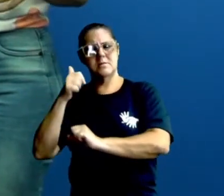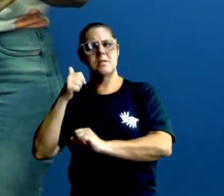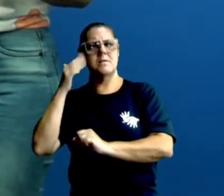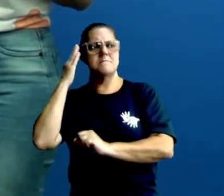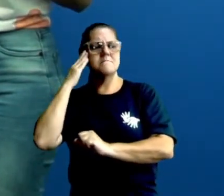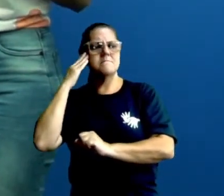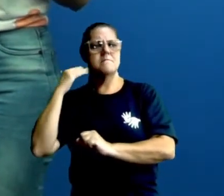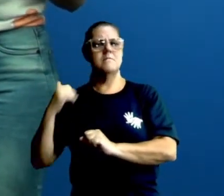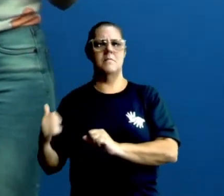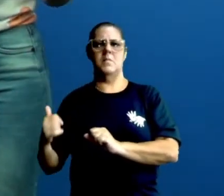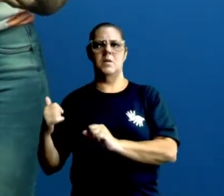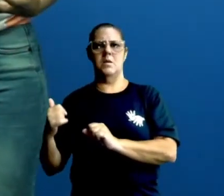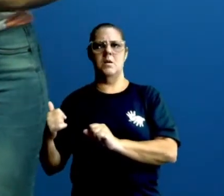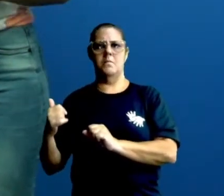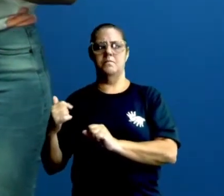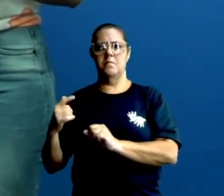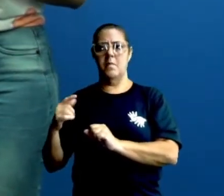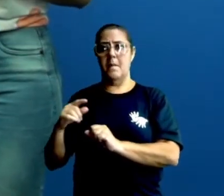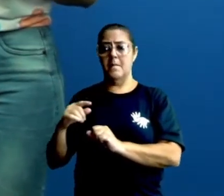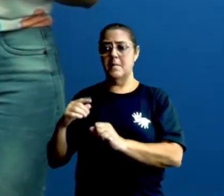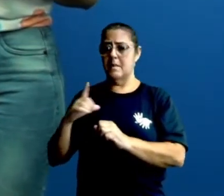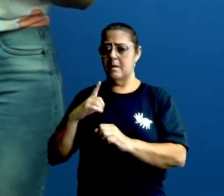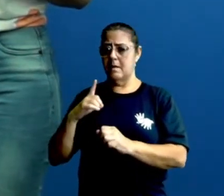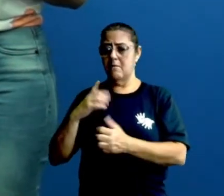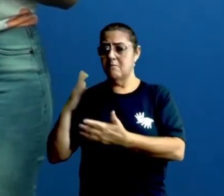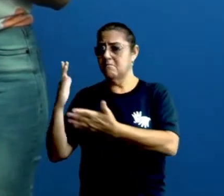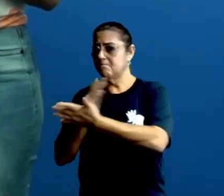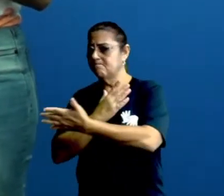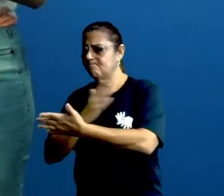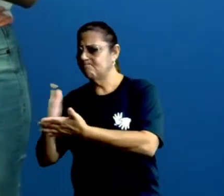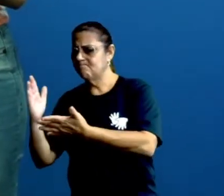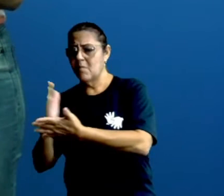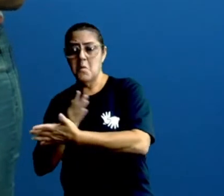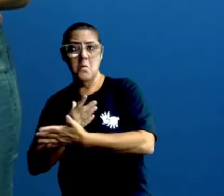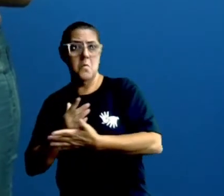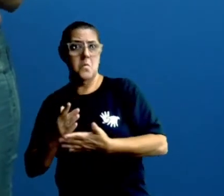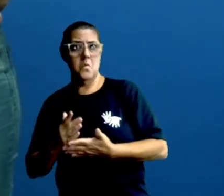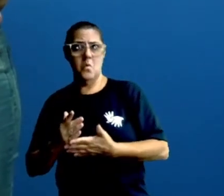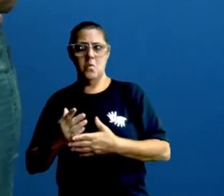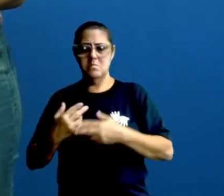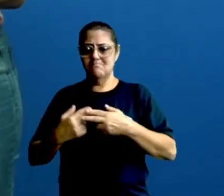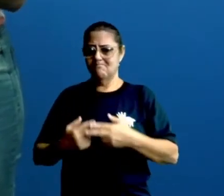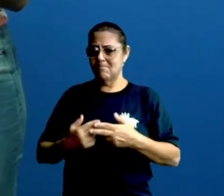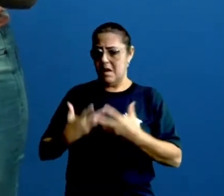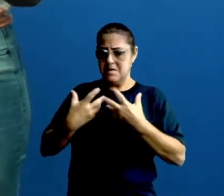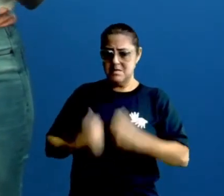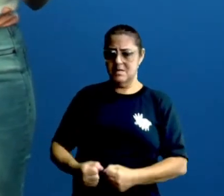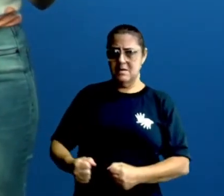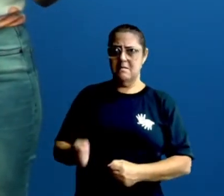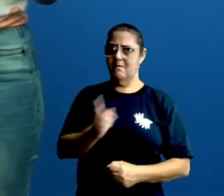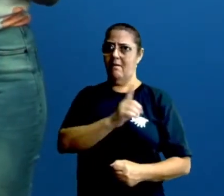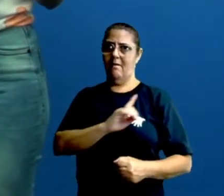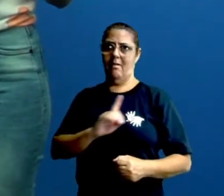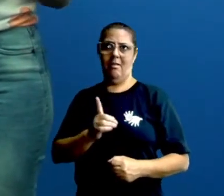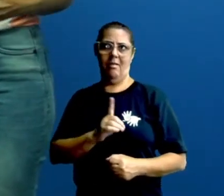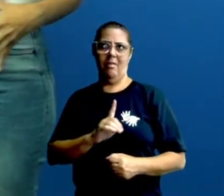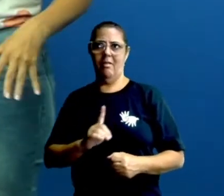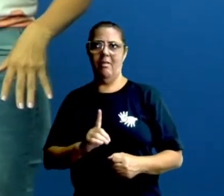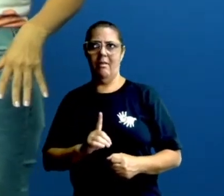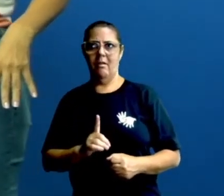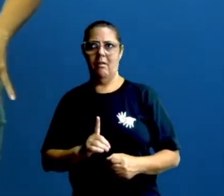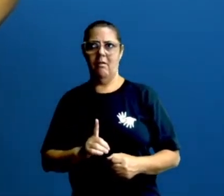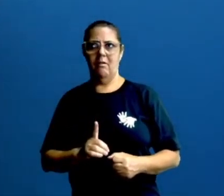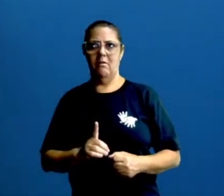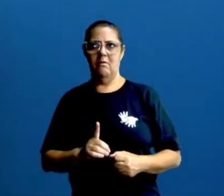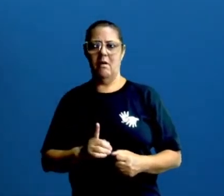muitos não se redimiram e muitos não foram pacíficos e aceitaram isso como queria